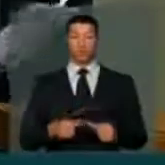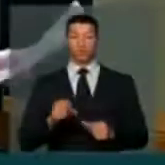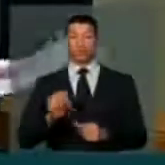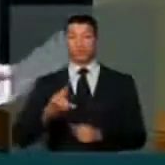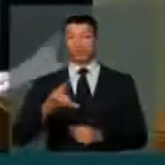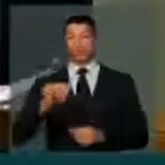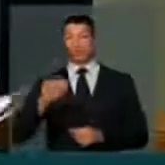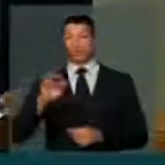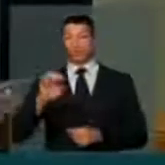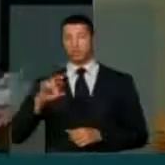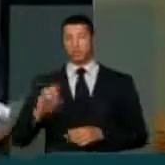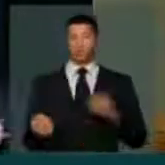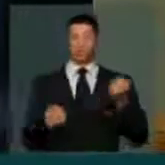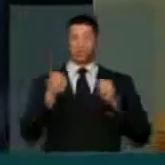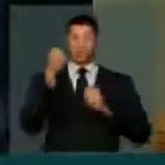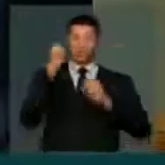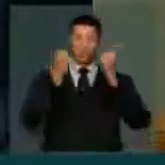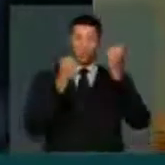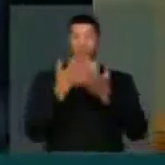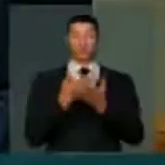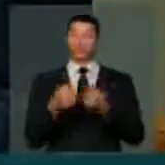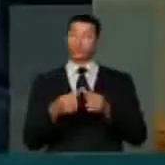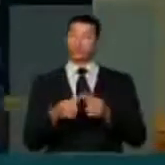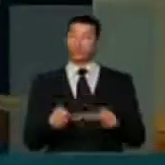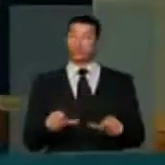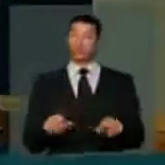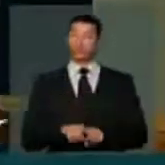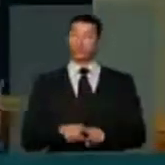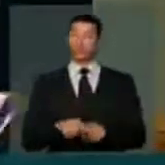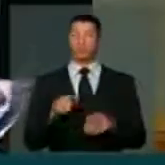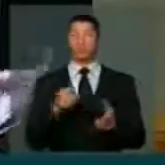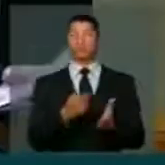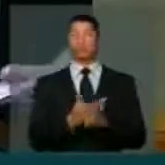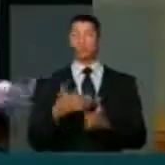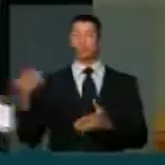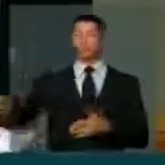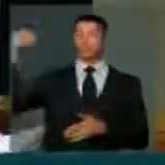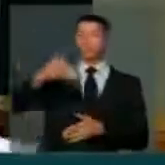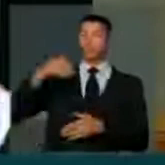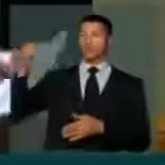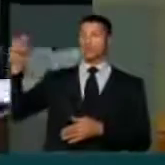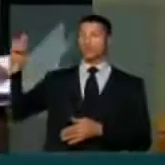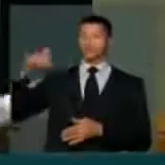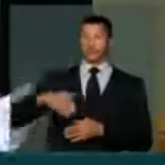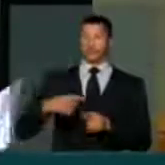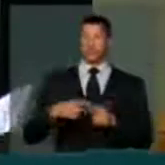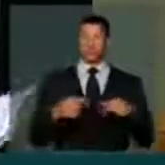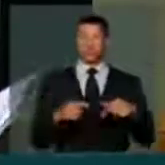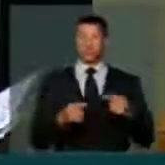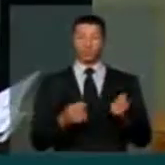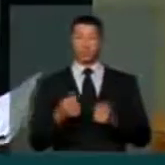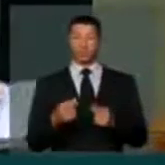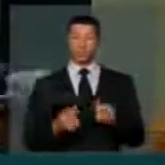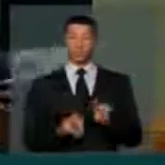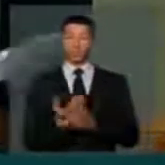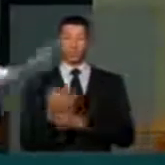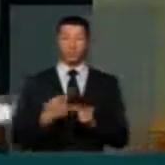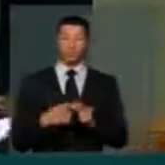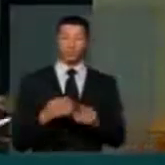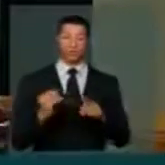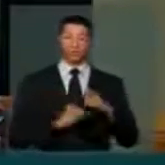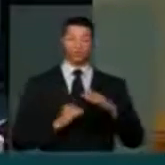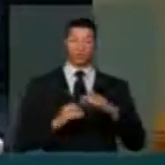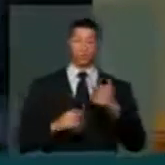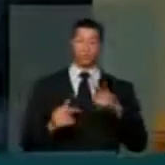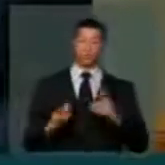as nossas indústrias. Significa que nós estamos comprando lá fora produto mais barato, porque aqui é muito caro produzir, e porque a indústria não